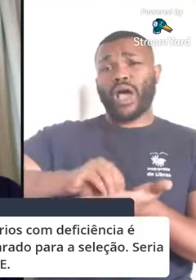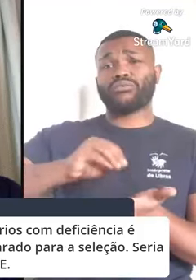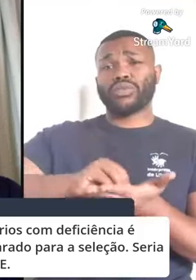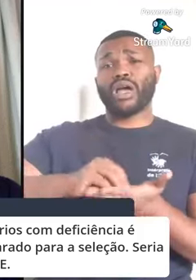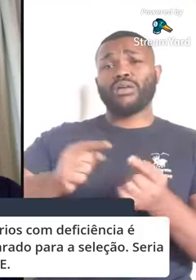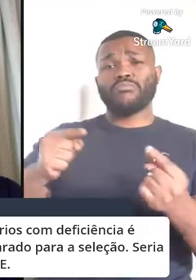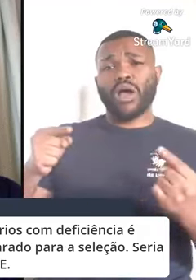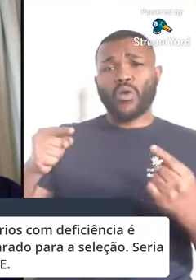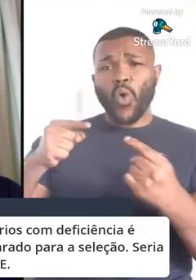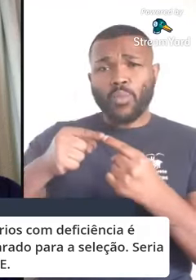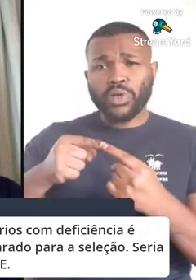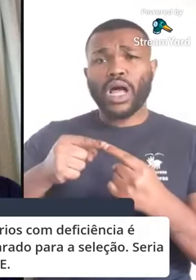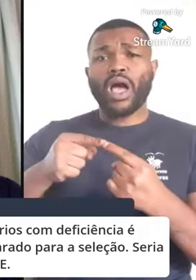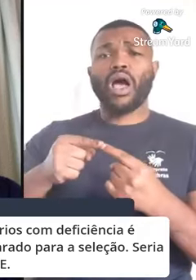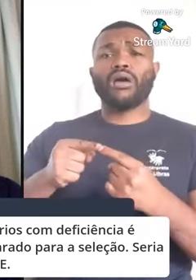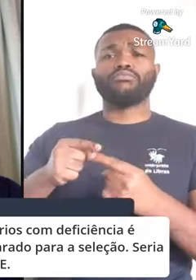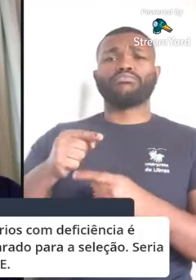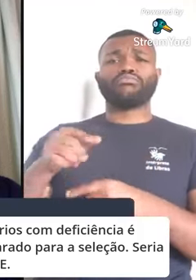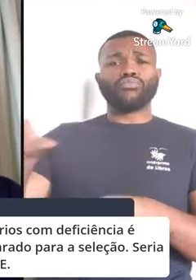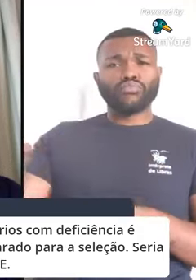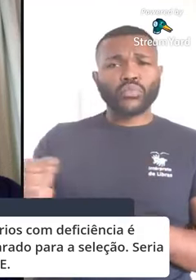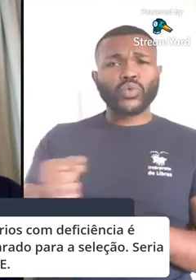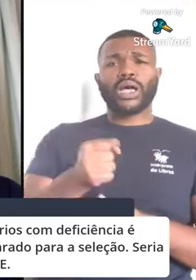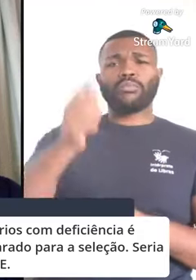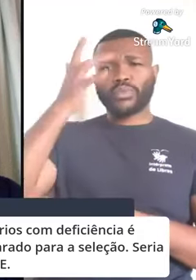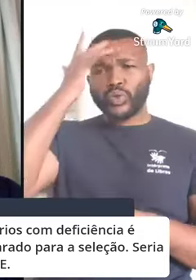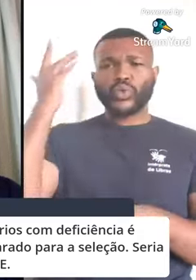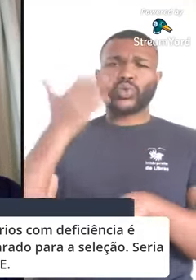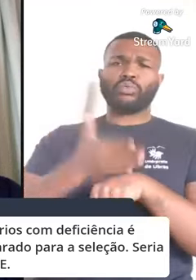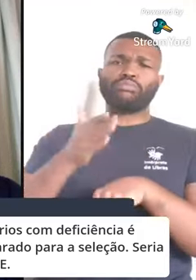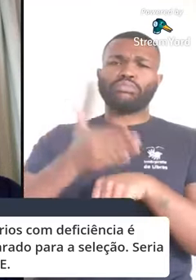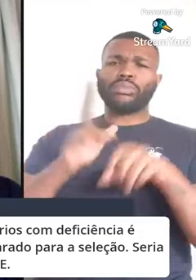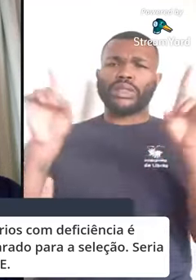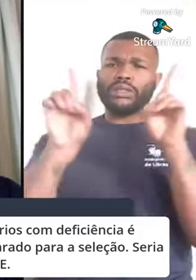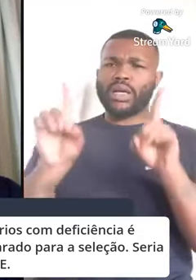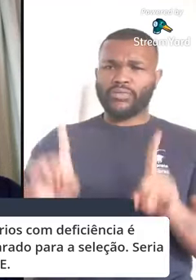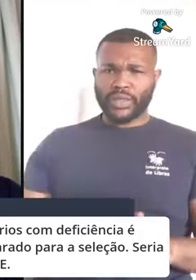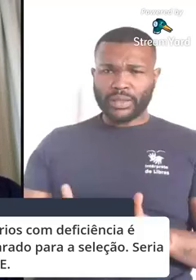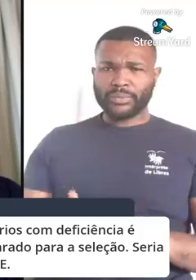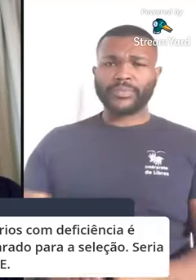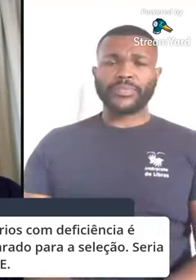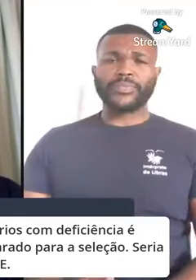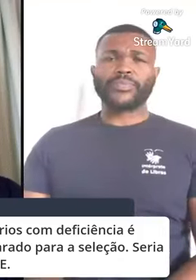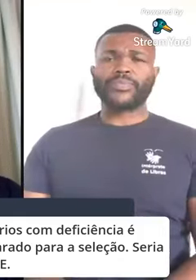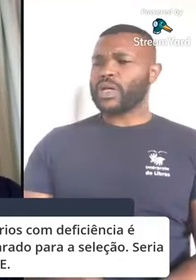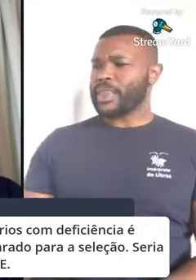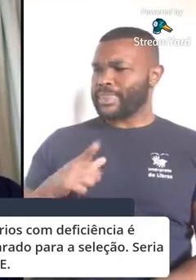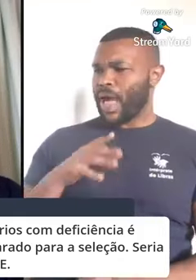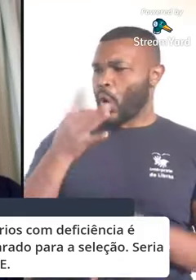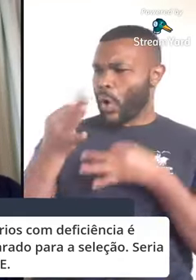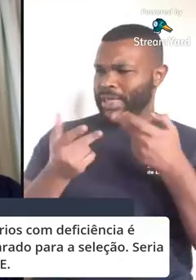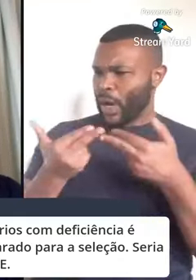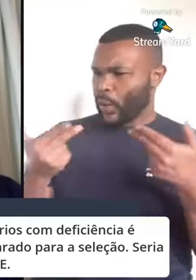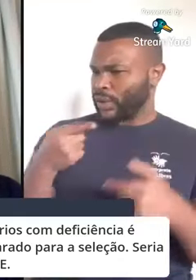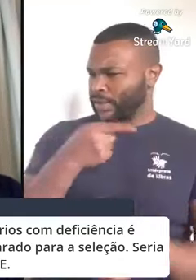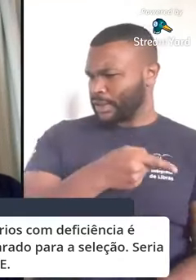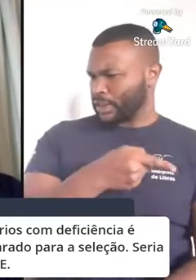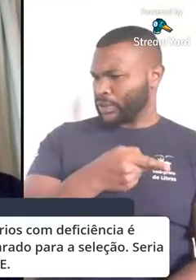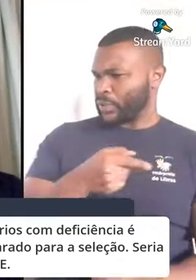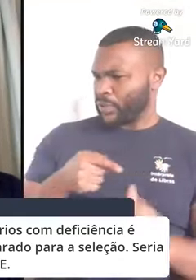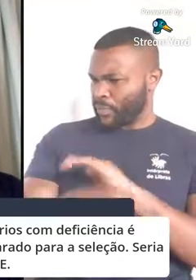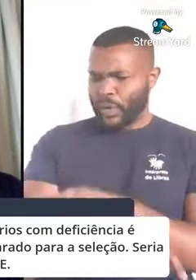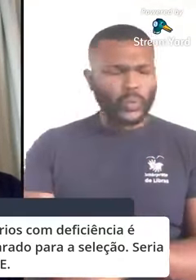essa tarefa da forma como deveriam. O CIE, tem algum comentário a fazer sobre isso? Não,